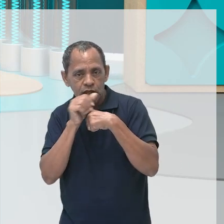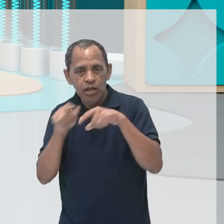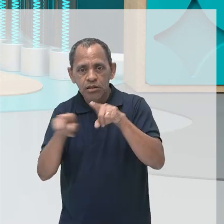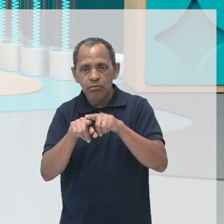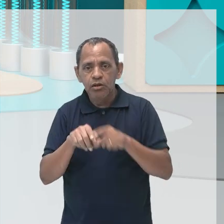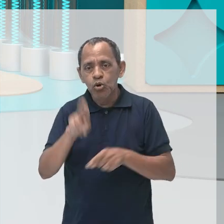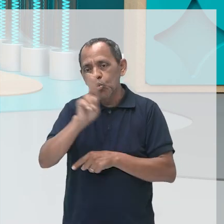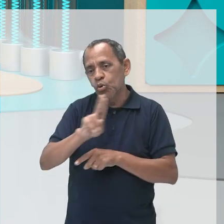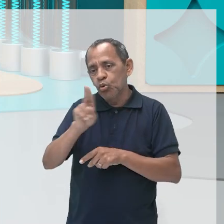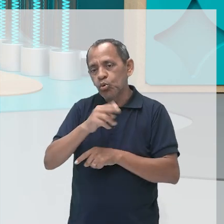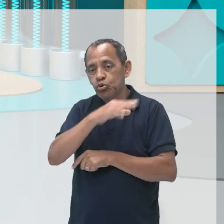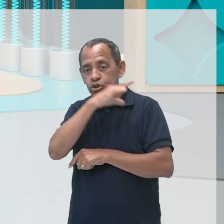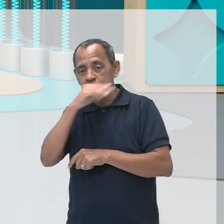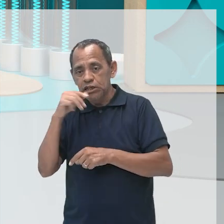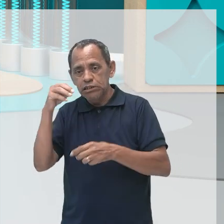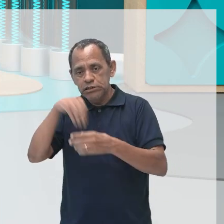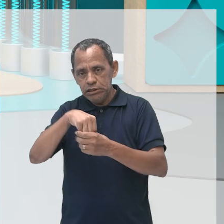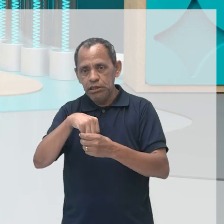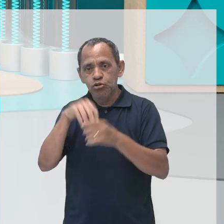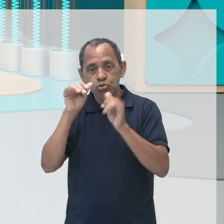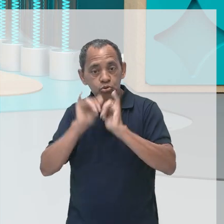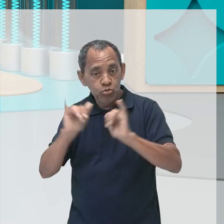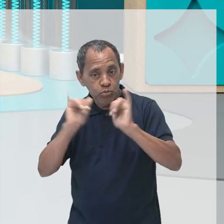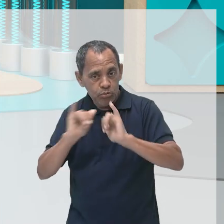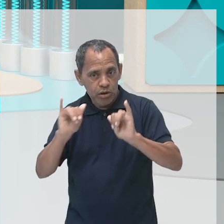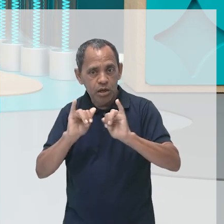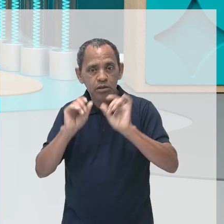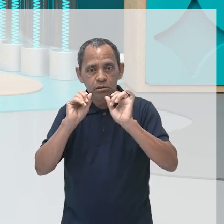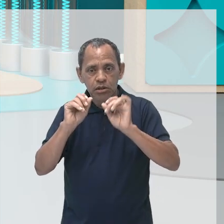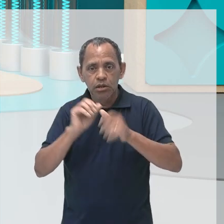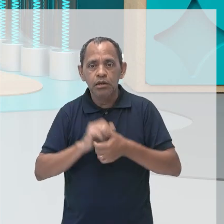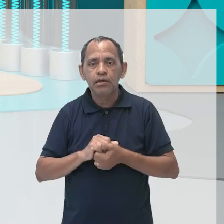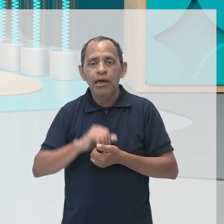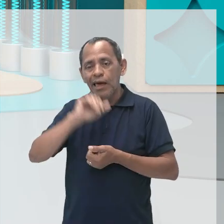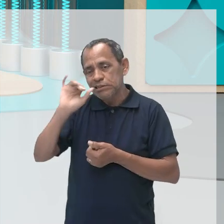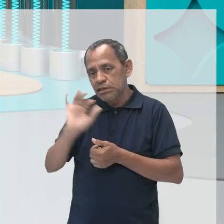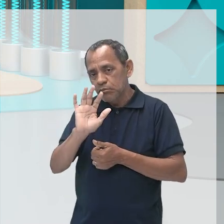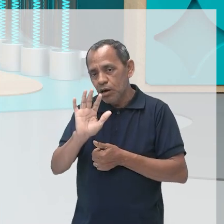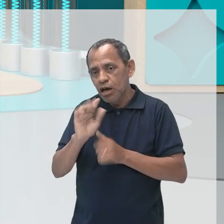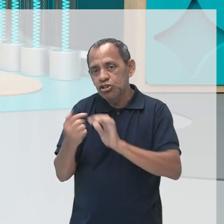de crianças em propagandas, a imagem de